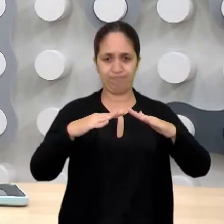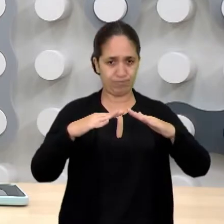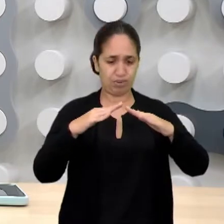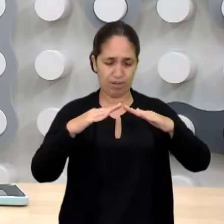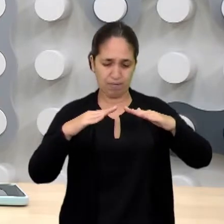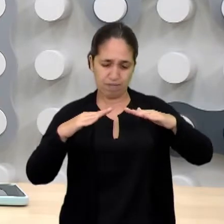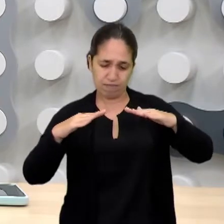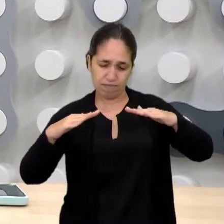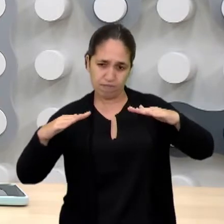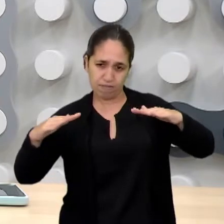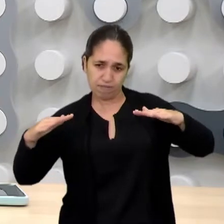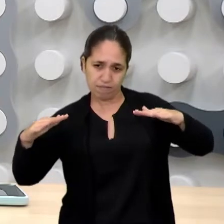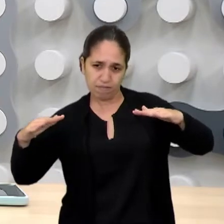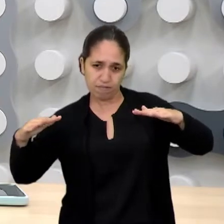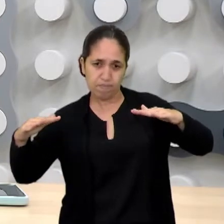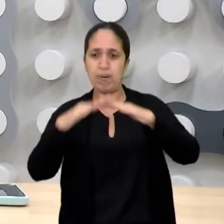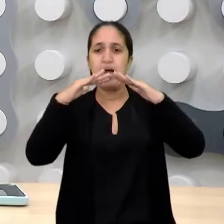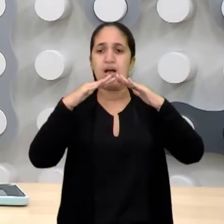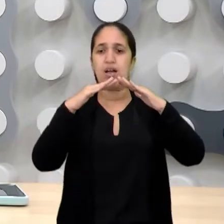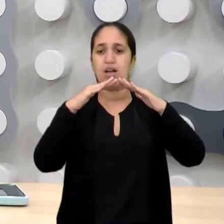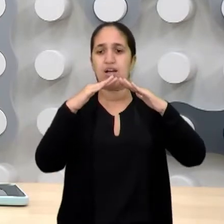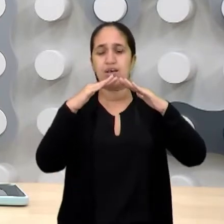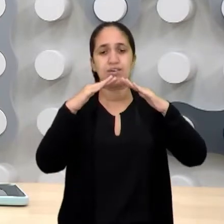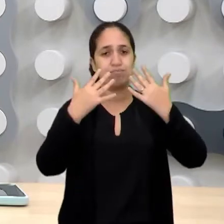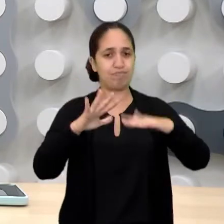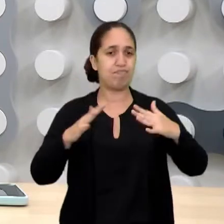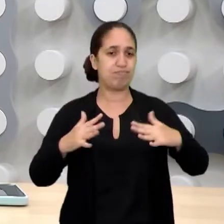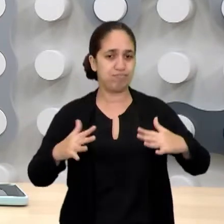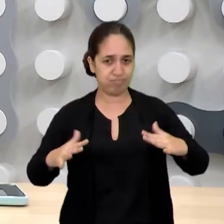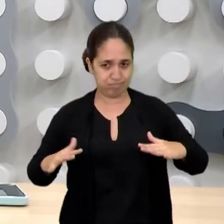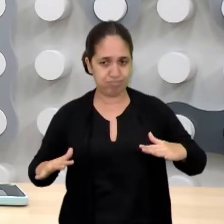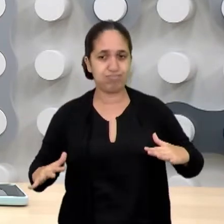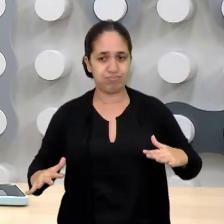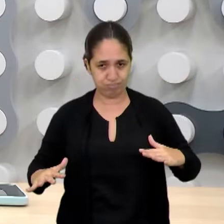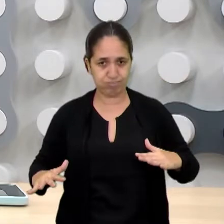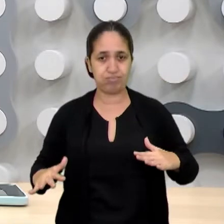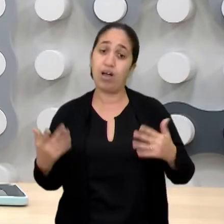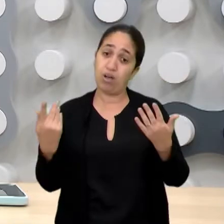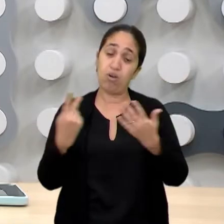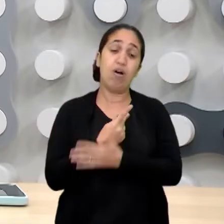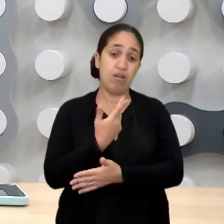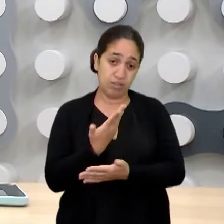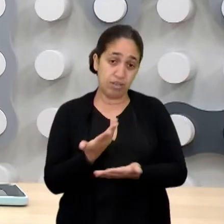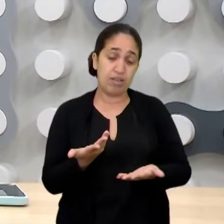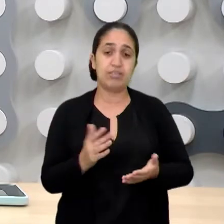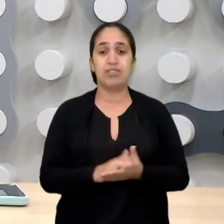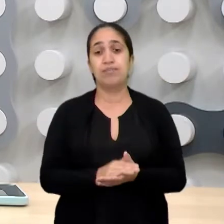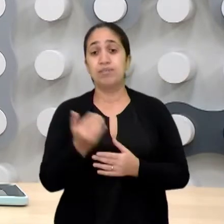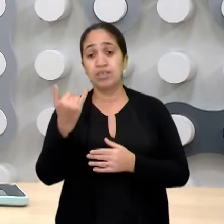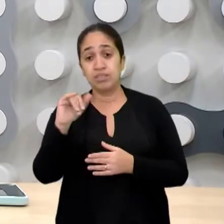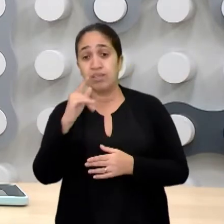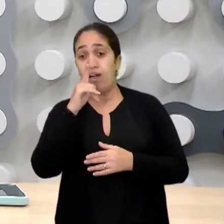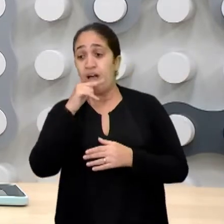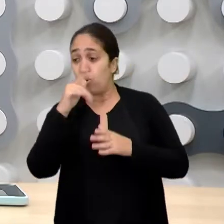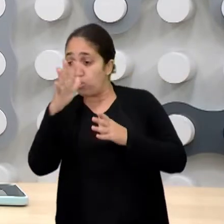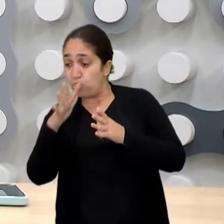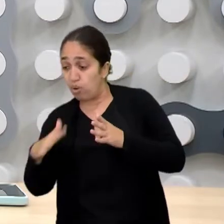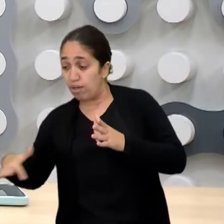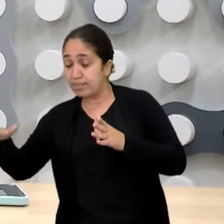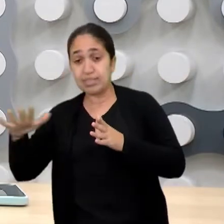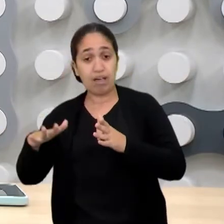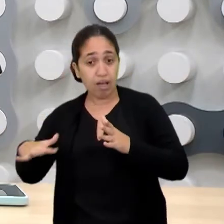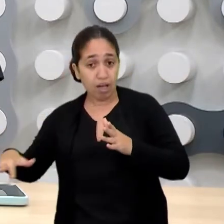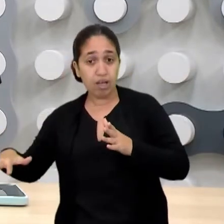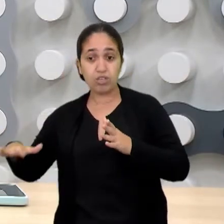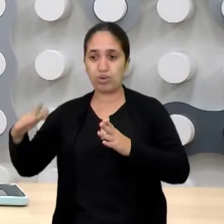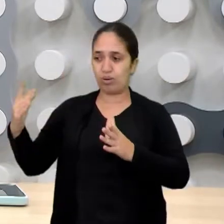esticando, esticando até a hora que ela solta, né? E aí ocasiona todo esse problema. Se for no oceano, ocasionalmente